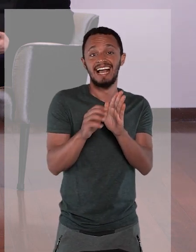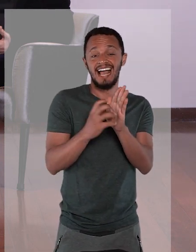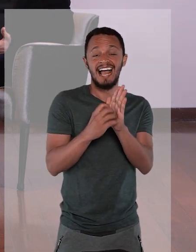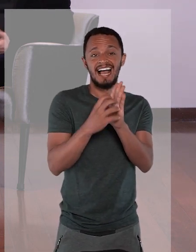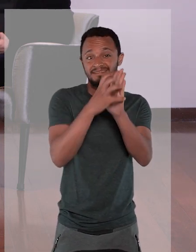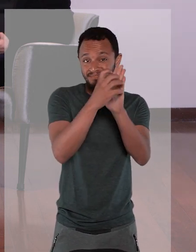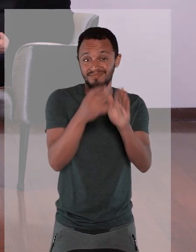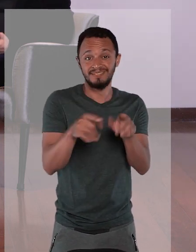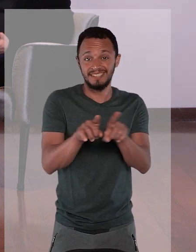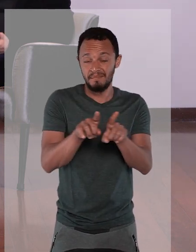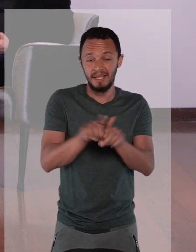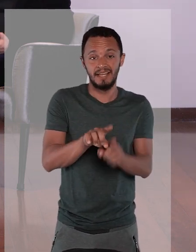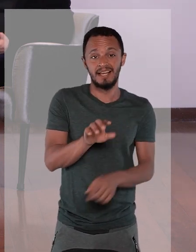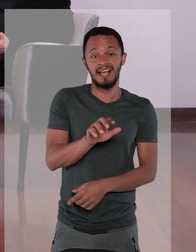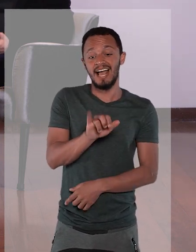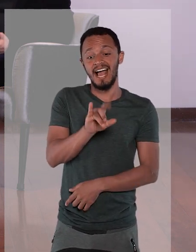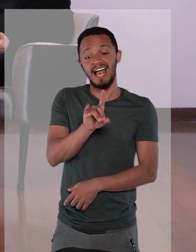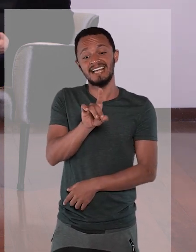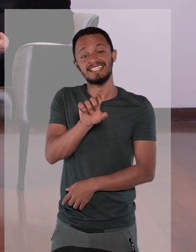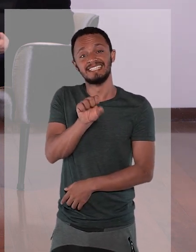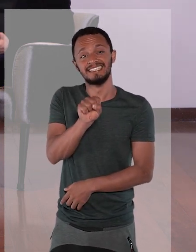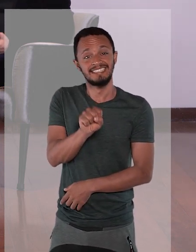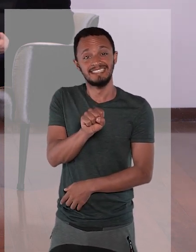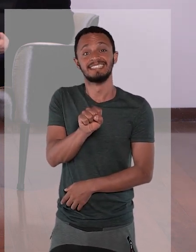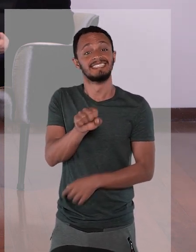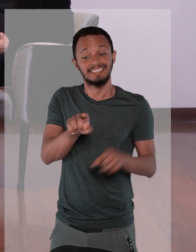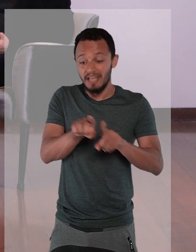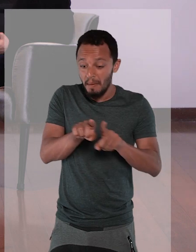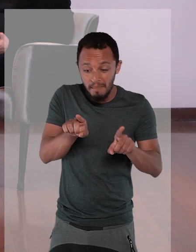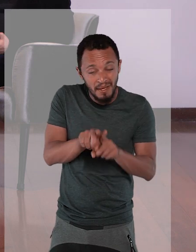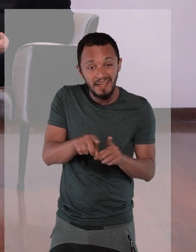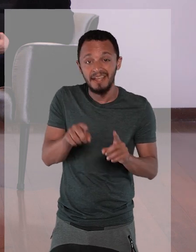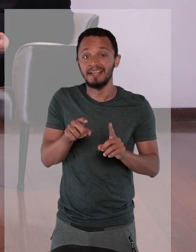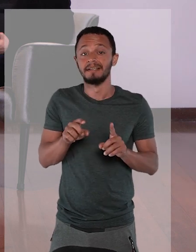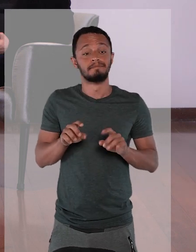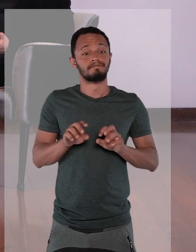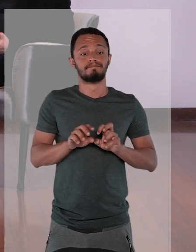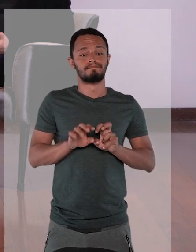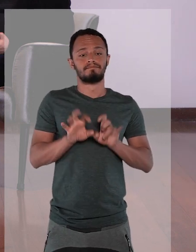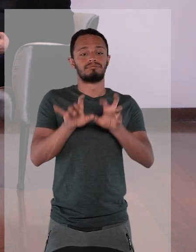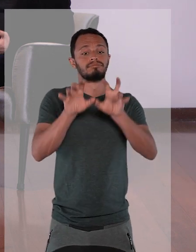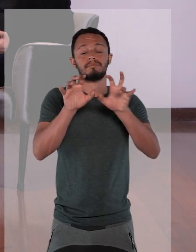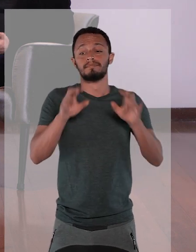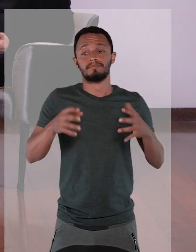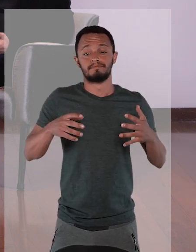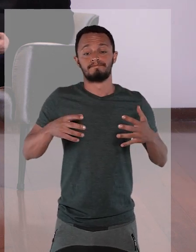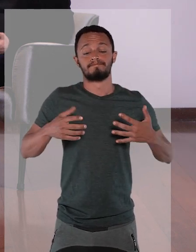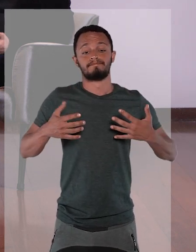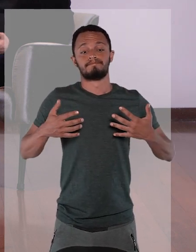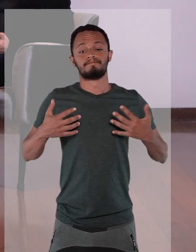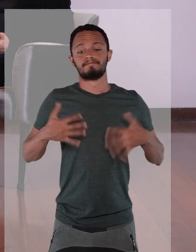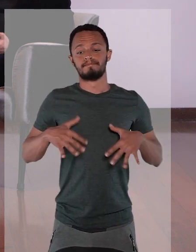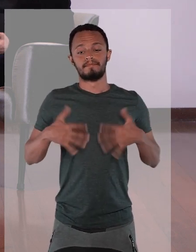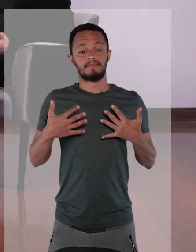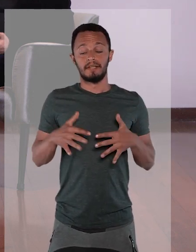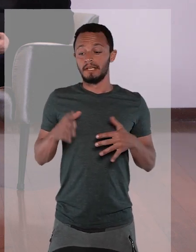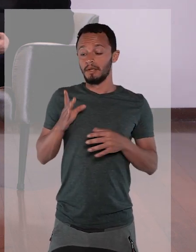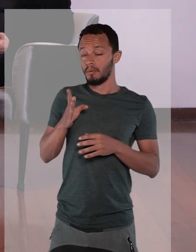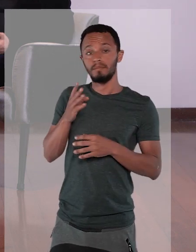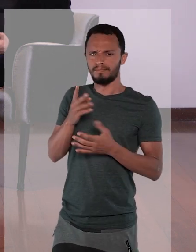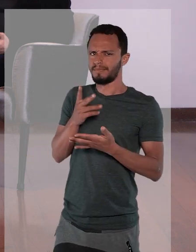né? E desde o princípio, com uma relação muito